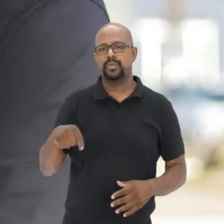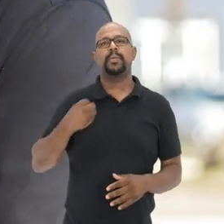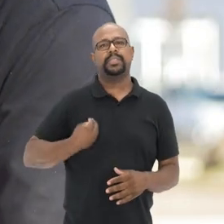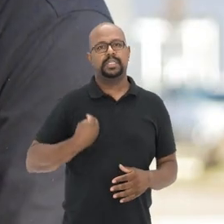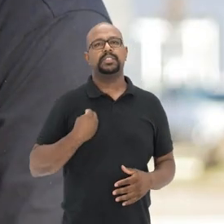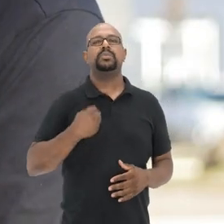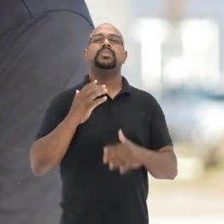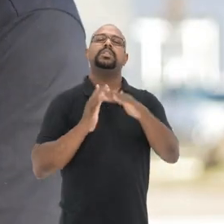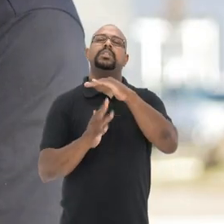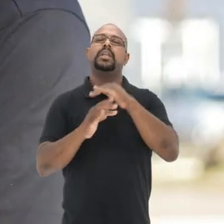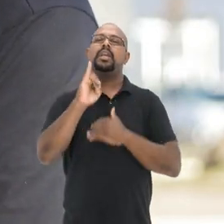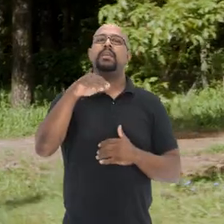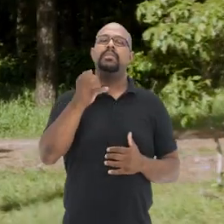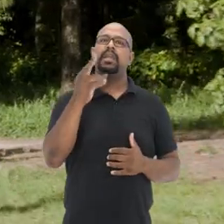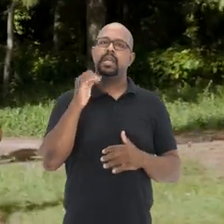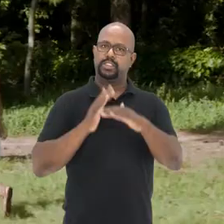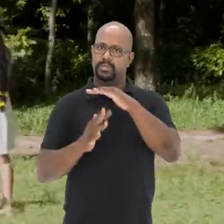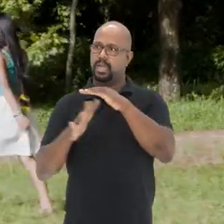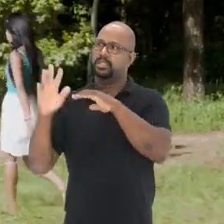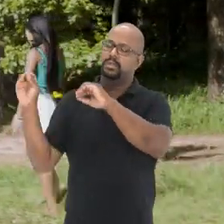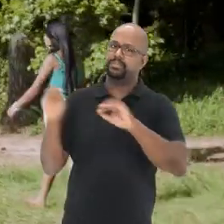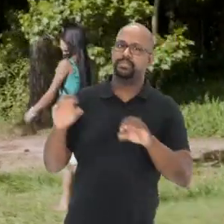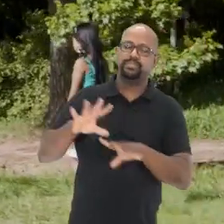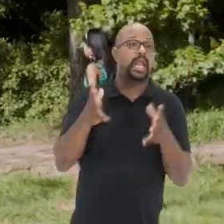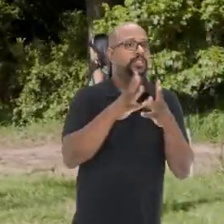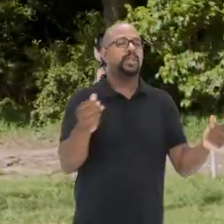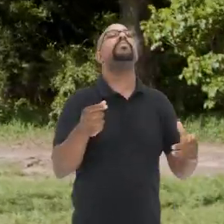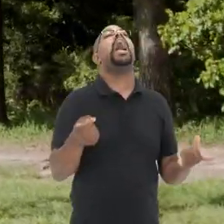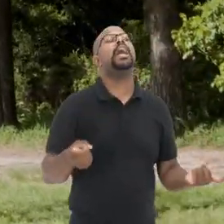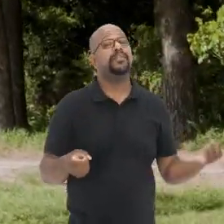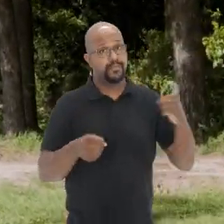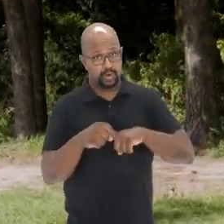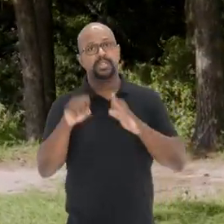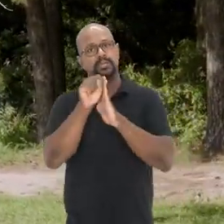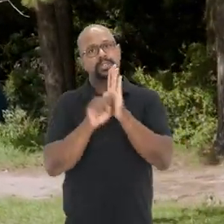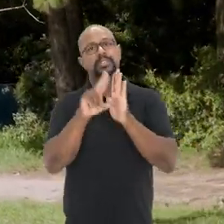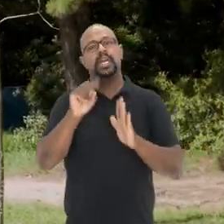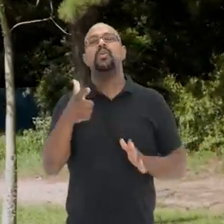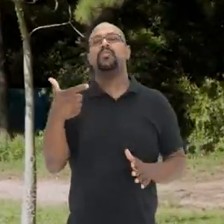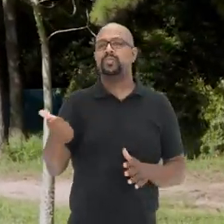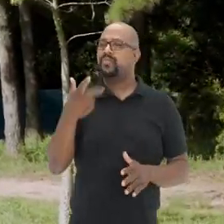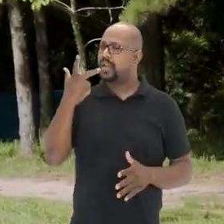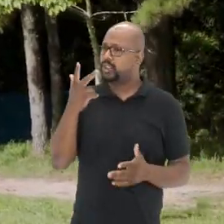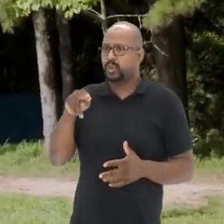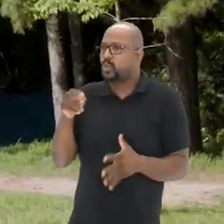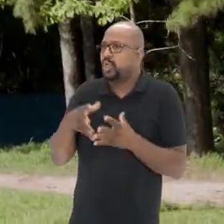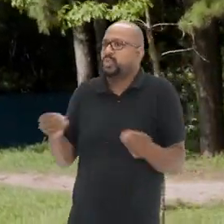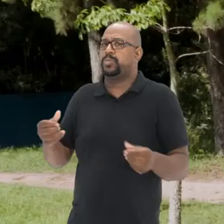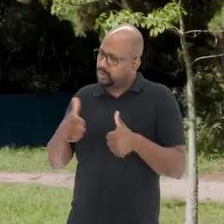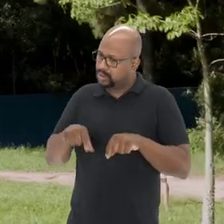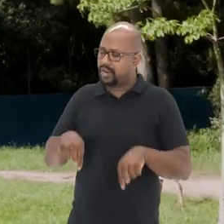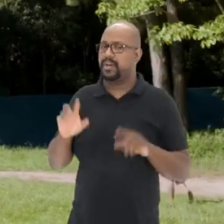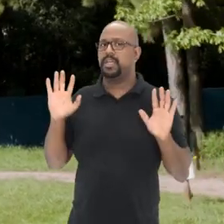imigrantes, aí esse índio desaparece de vez. E vão reaparecer agora de novo no século XXI, reivindicando a sua presença, mostrando que eles nunca